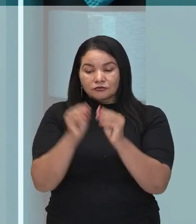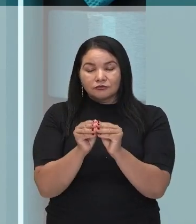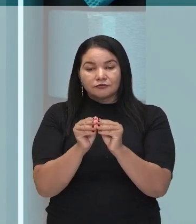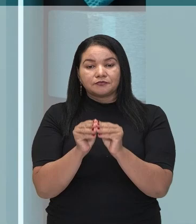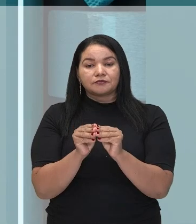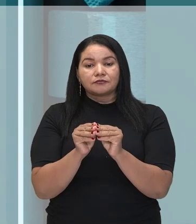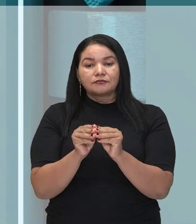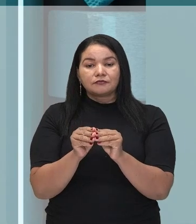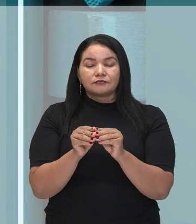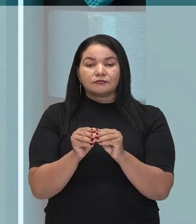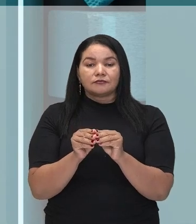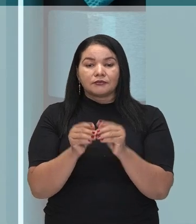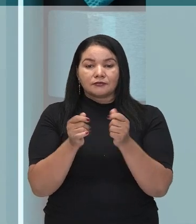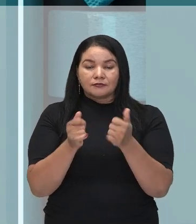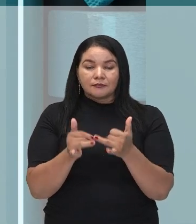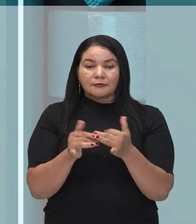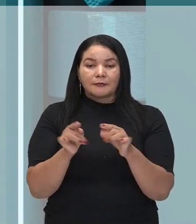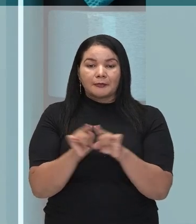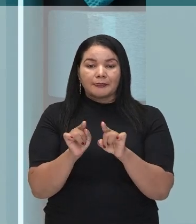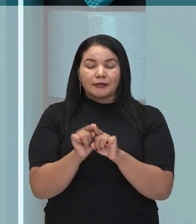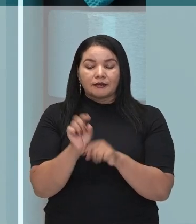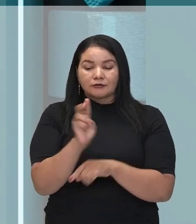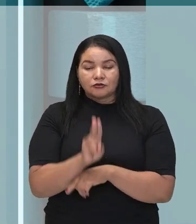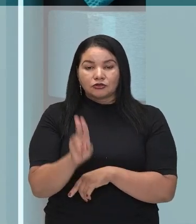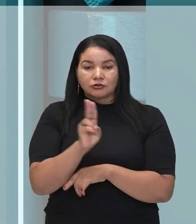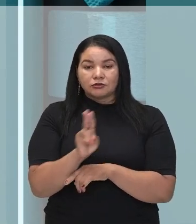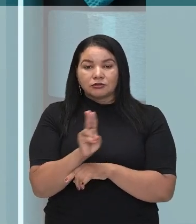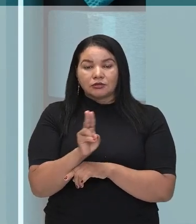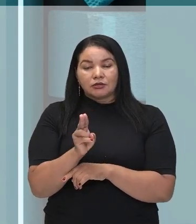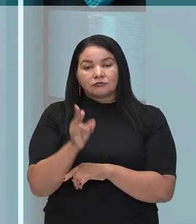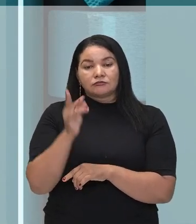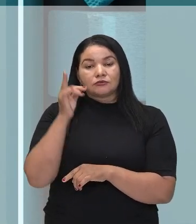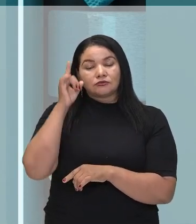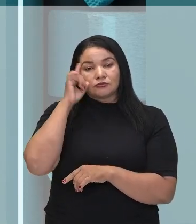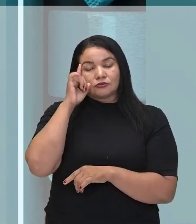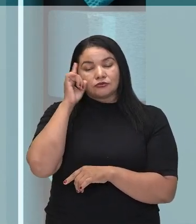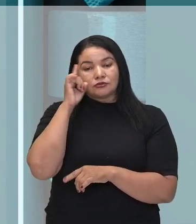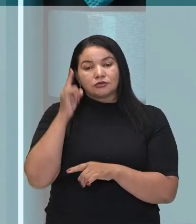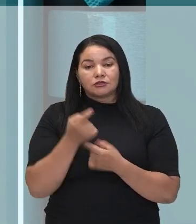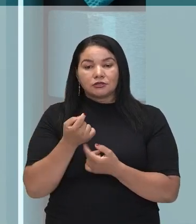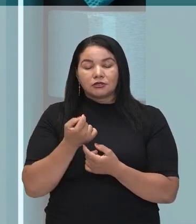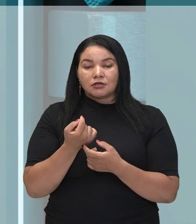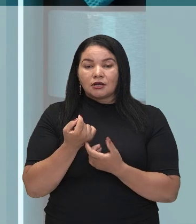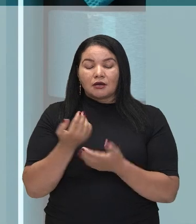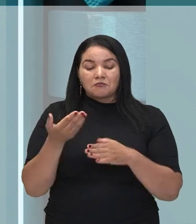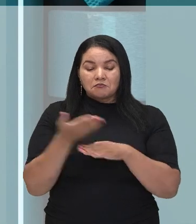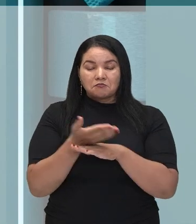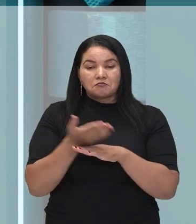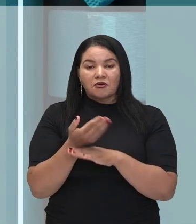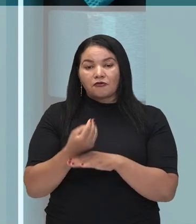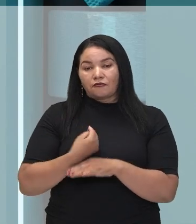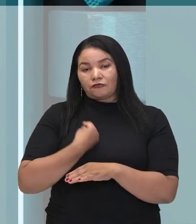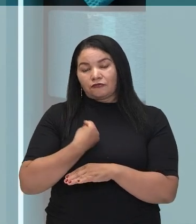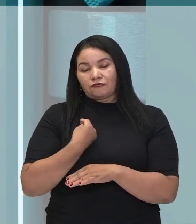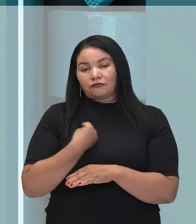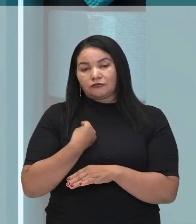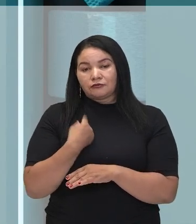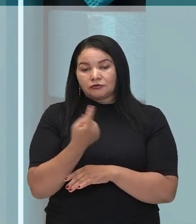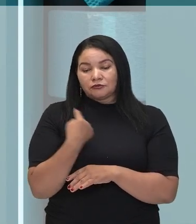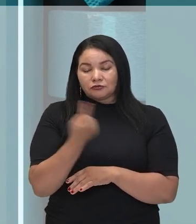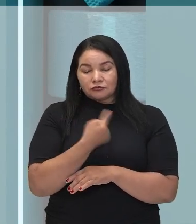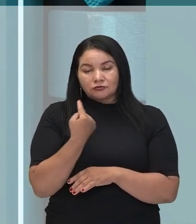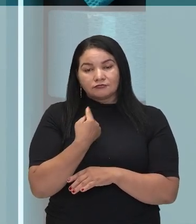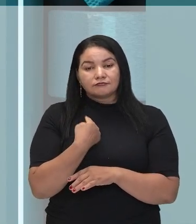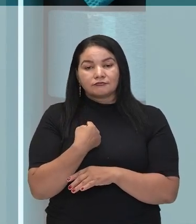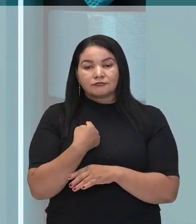palavras, são abreviações que vão ser utilizadas tanto no dia a dia, que já viraram parte ali do nosso